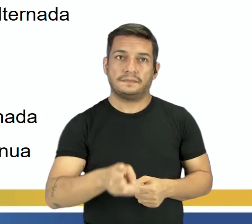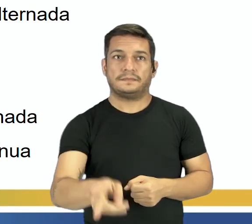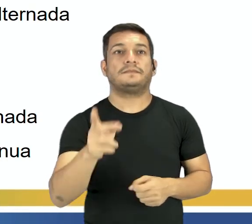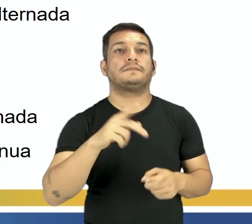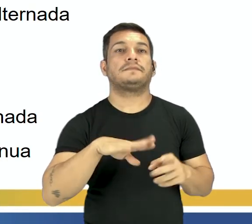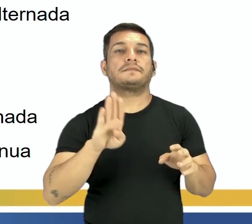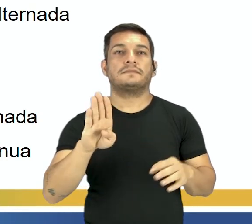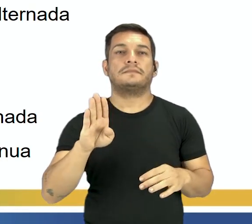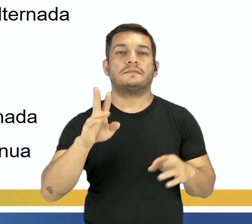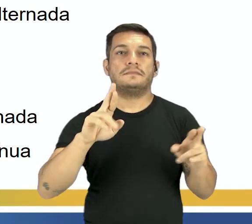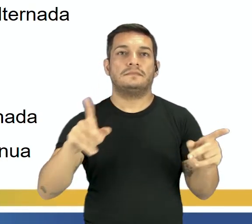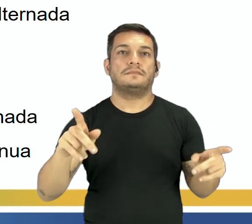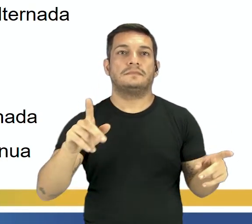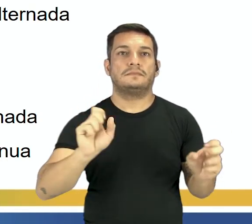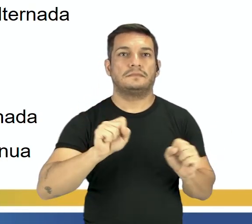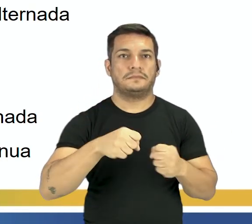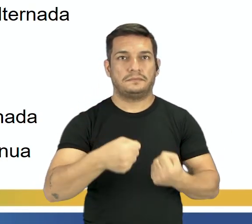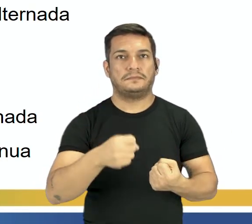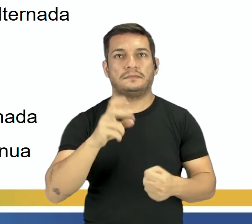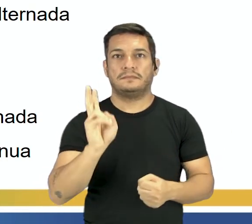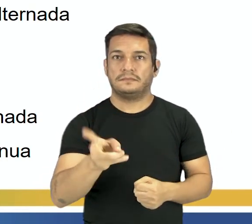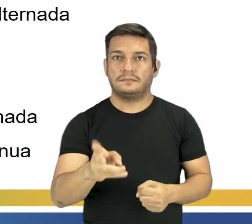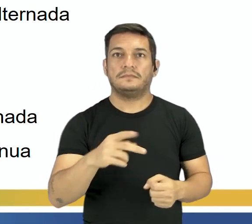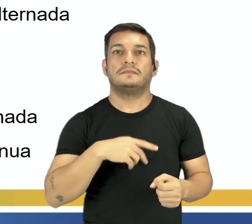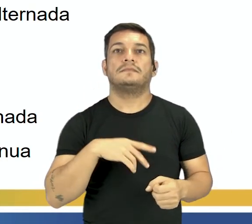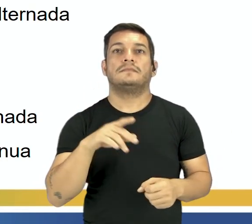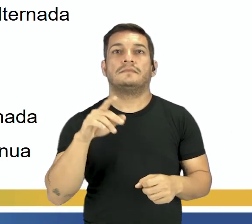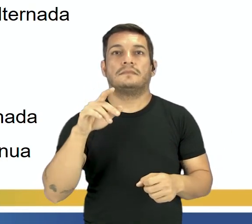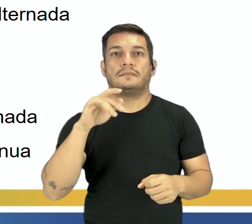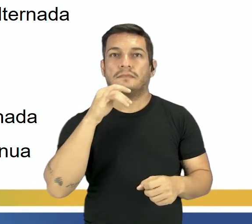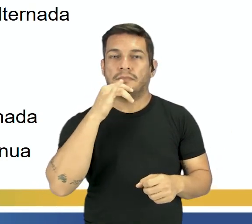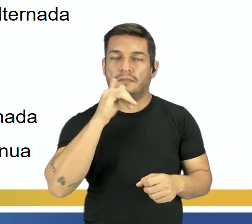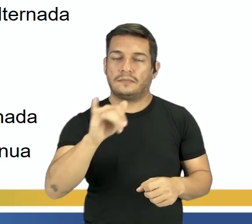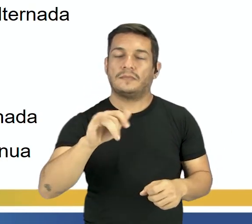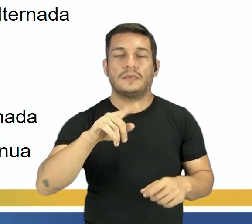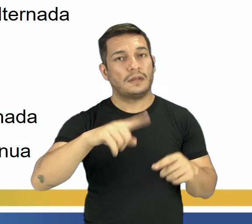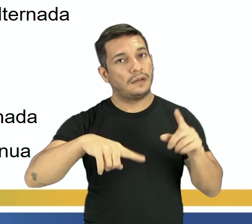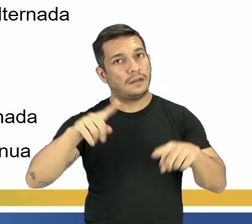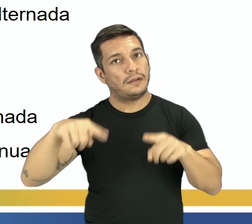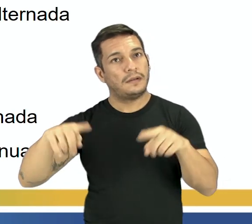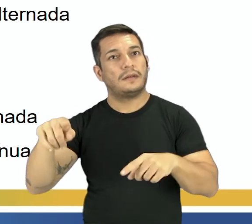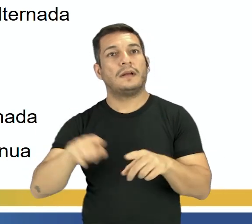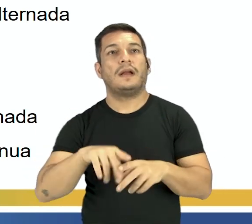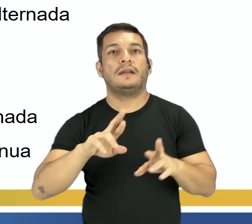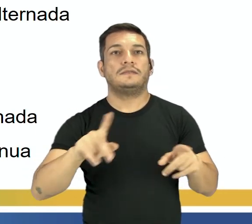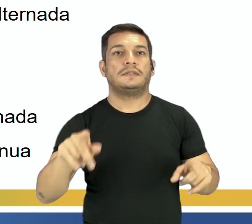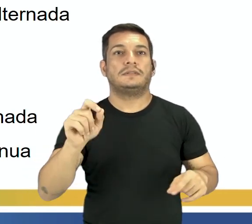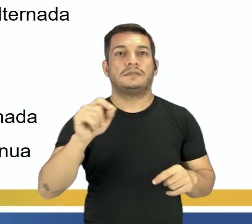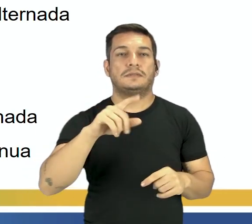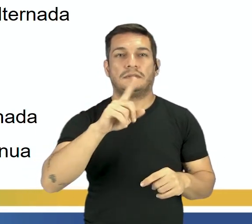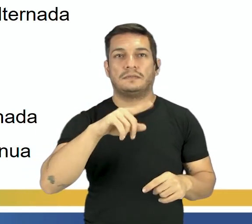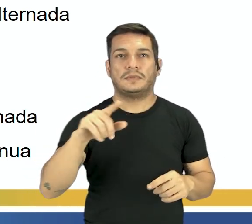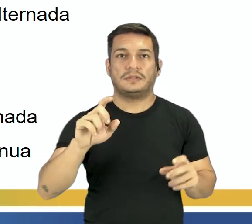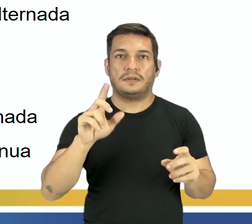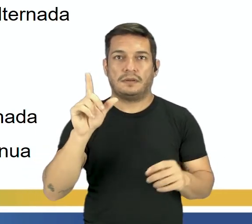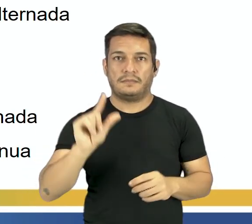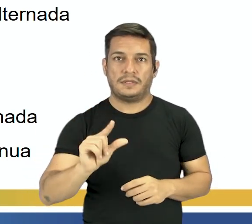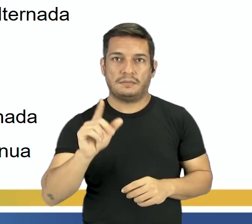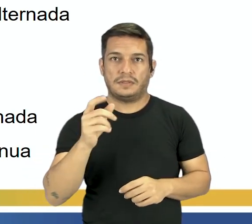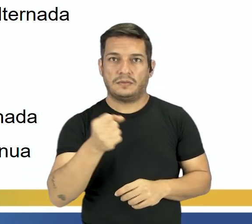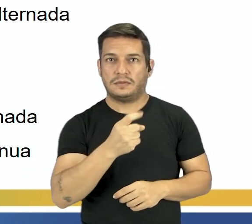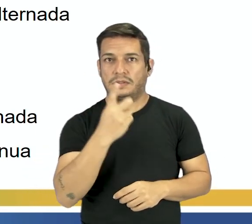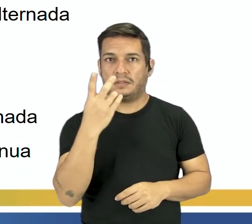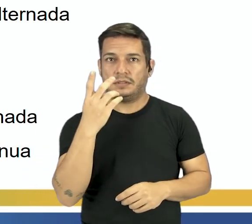B. A diferença de potencial é a mesma e a corrente elétrica é alternada? C. A diferença de potencial é a mesma e a